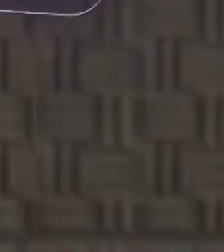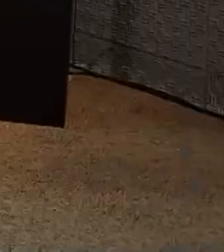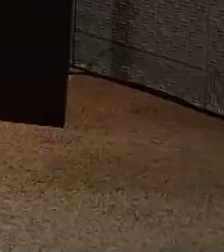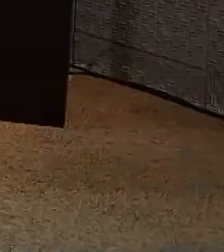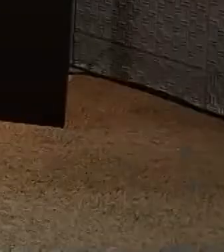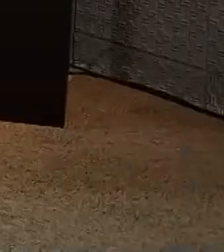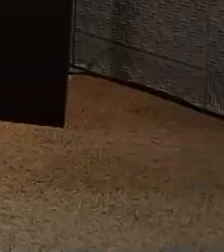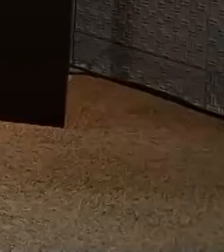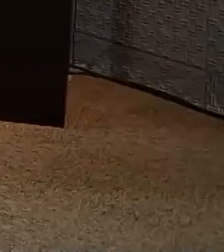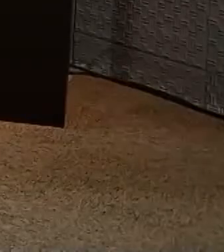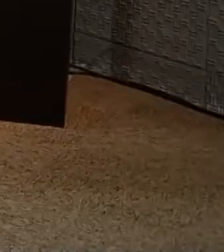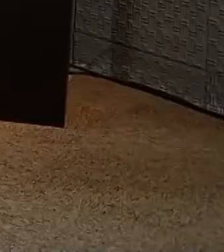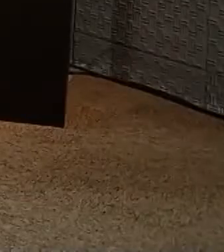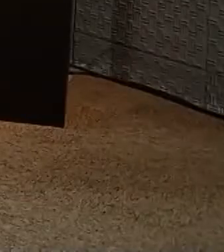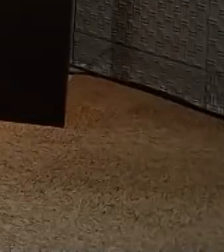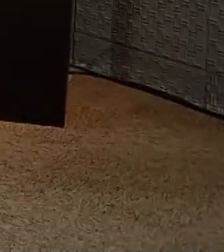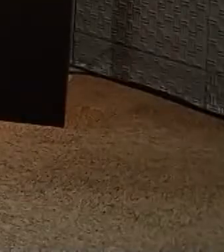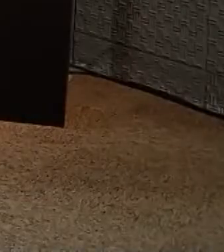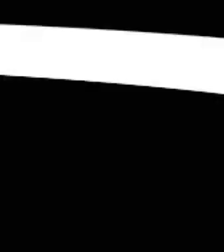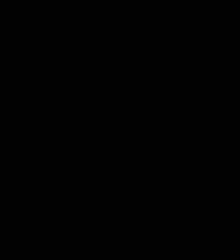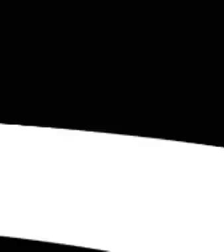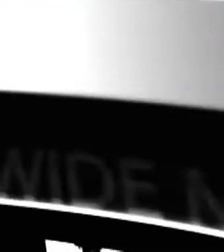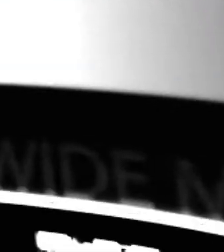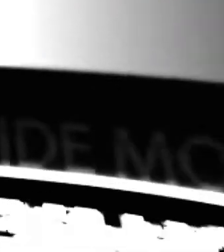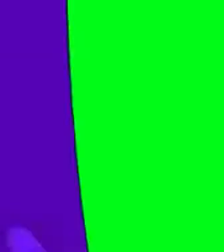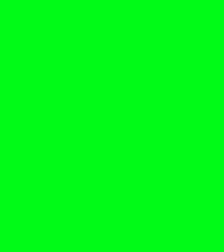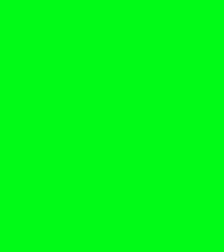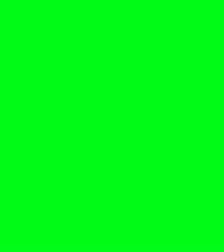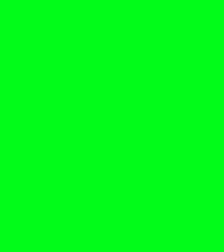sigilo. Então é isso, roda a vinheta.